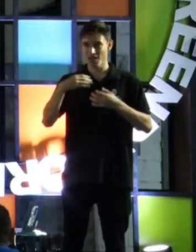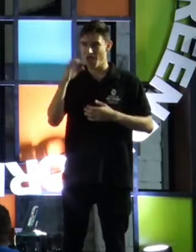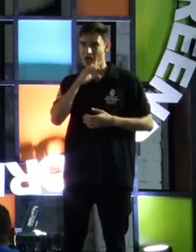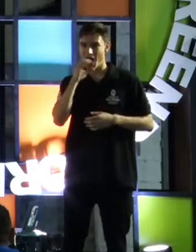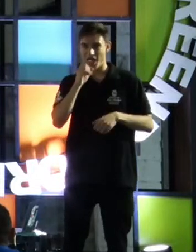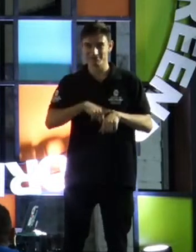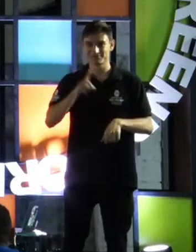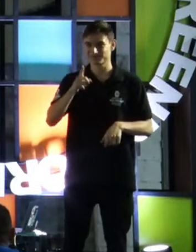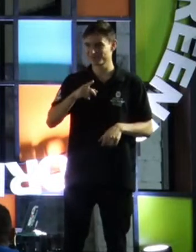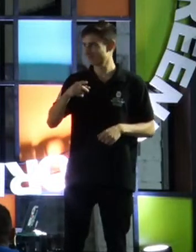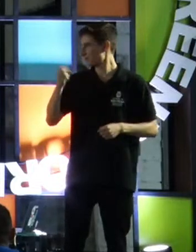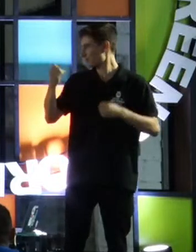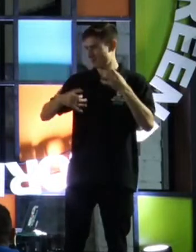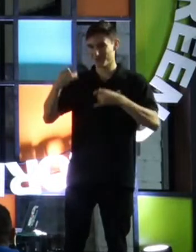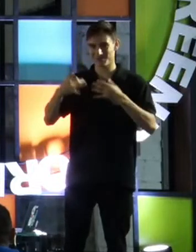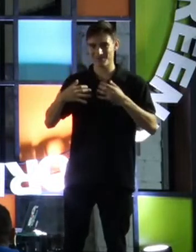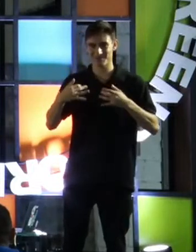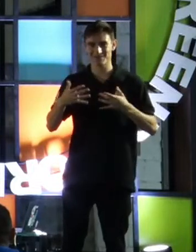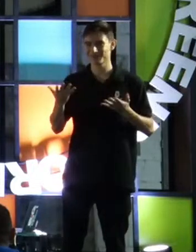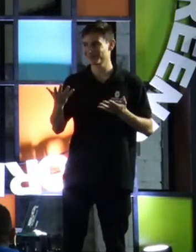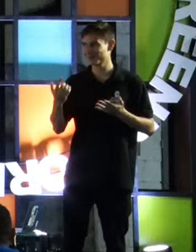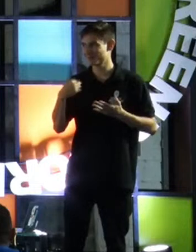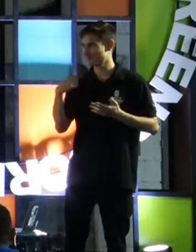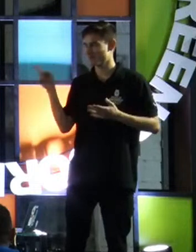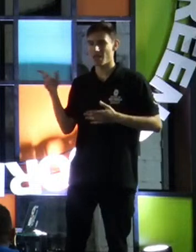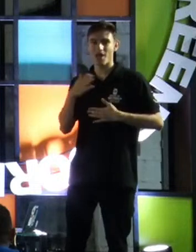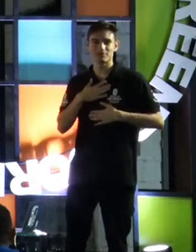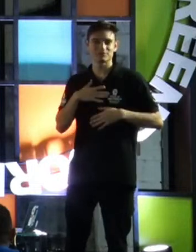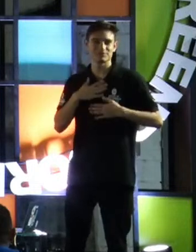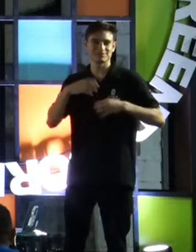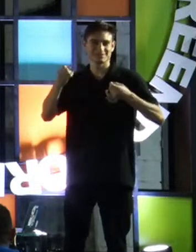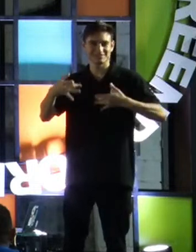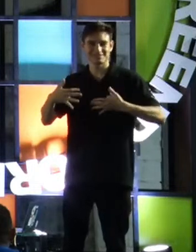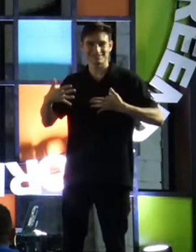não? Aí hoje eu não sei porquê, eu tô falando bem devagarinho.